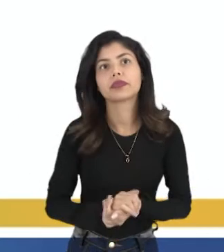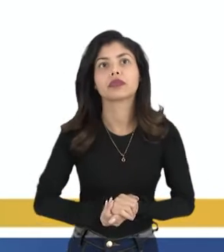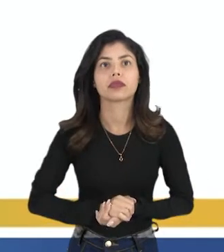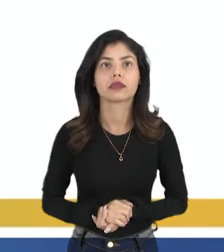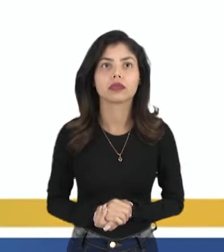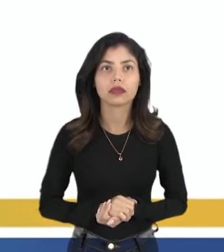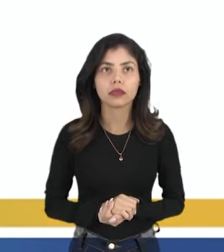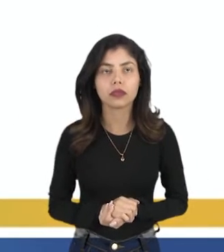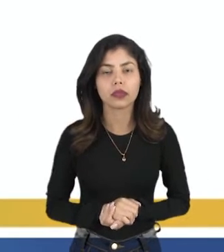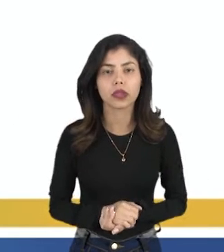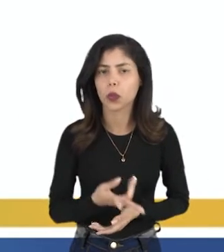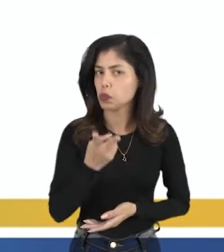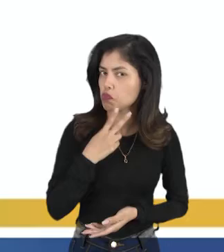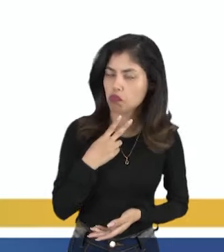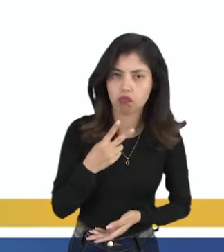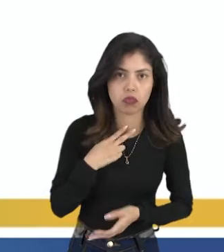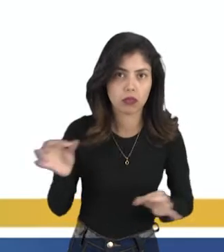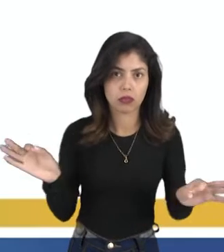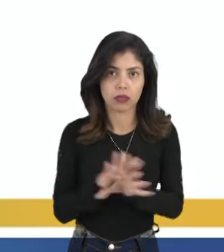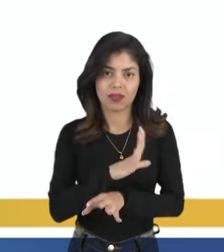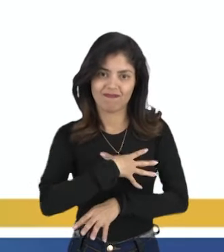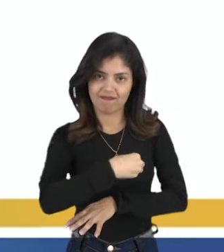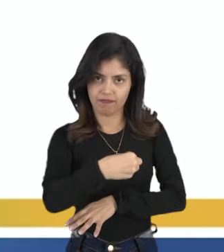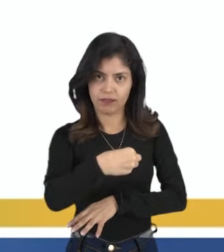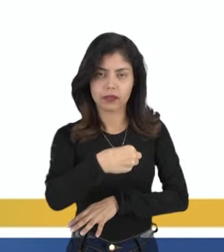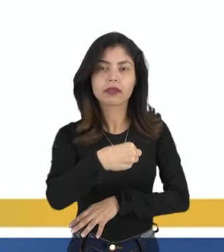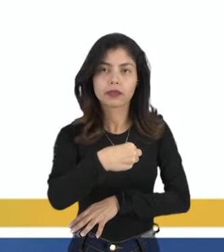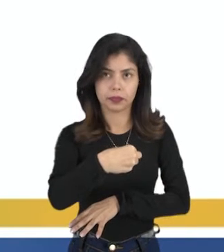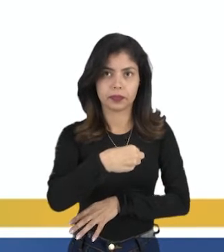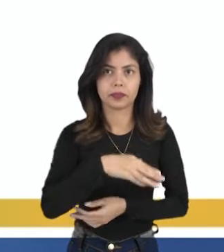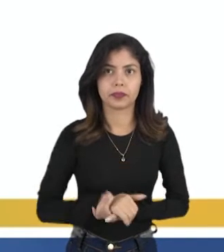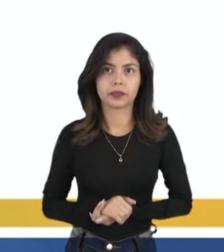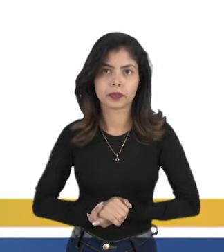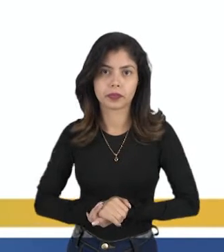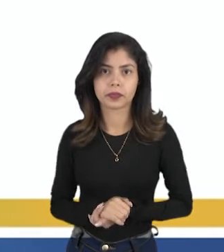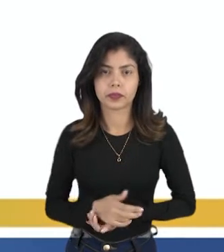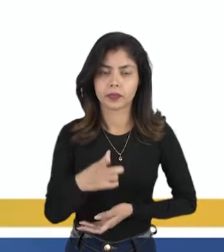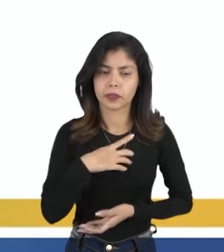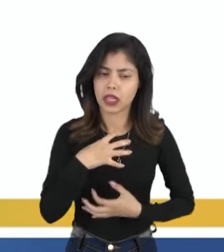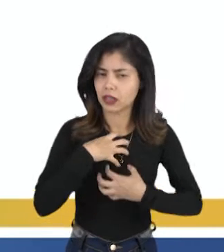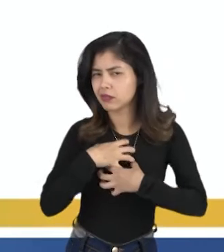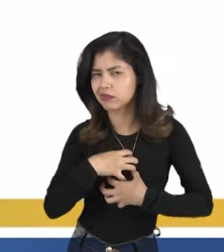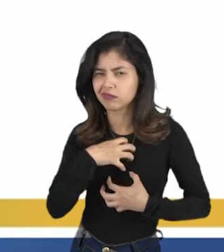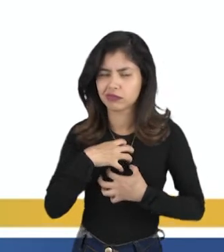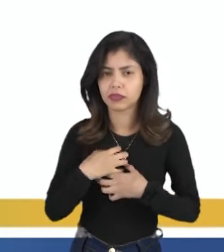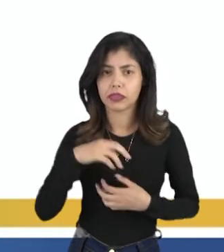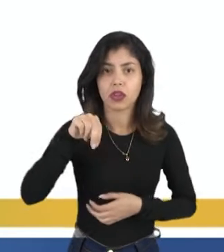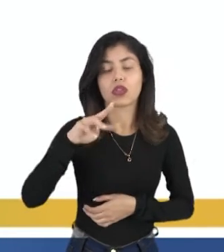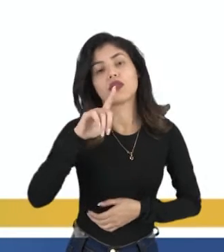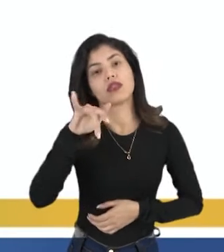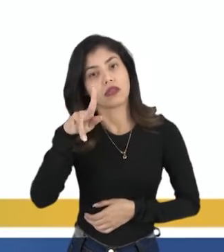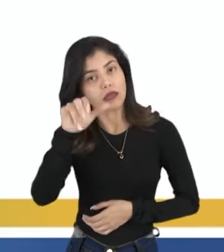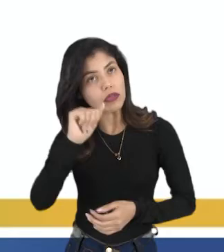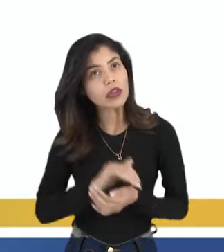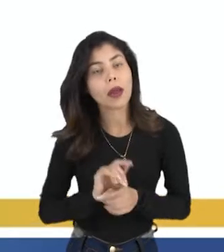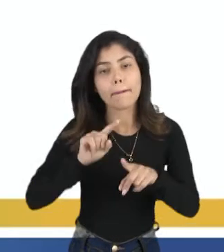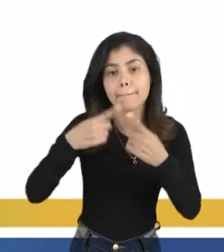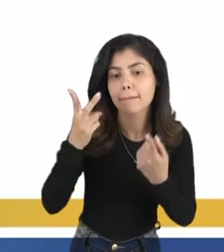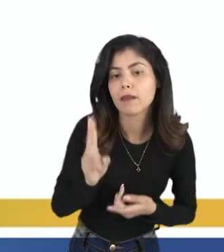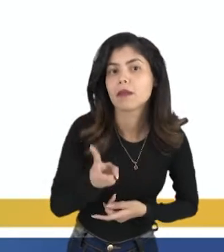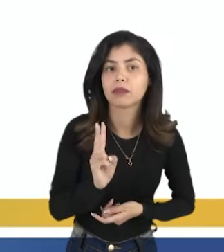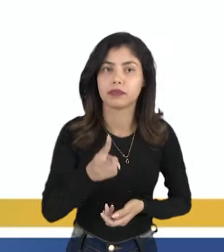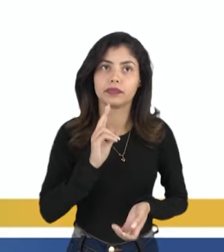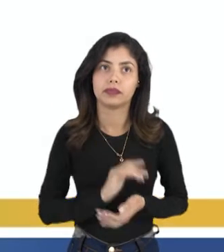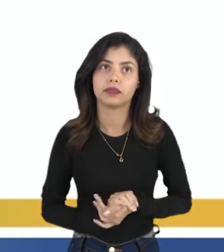que eles não podem estragar a vida dos filhos, né? Que tem aquele sentimento de nostalgia, que mesmo, embora